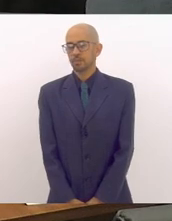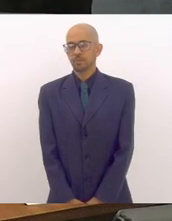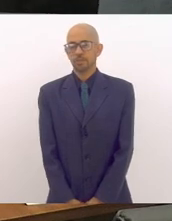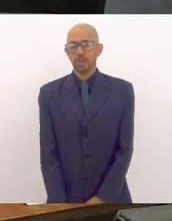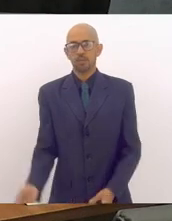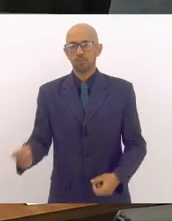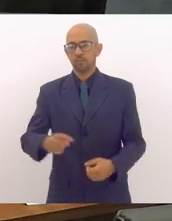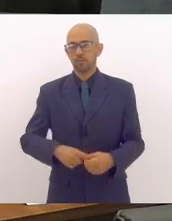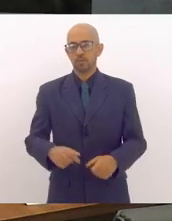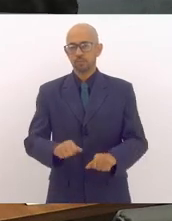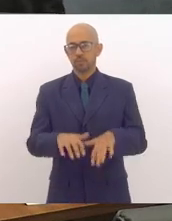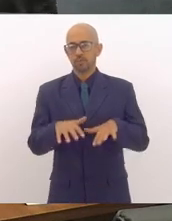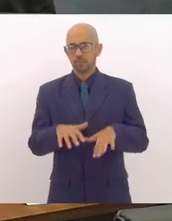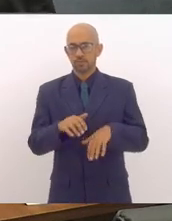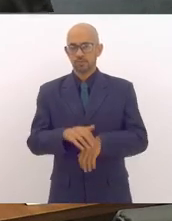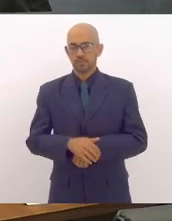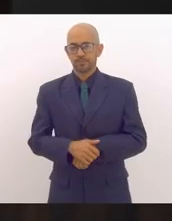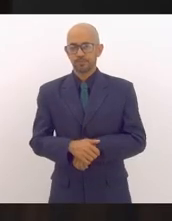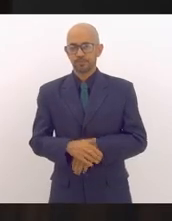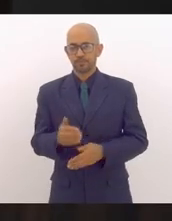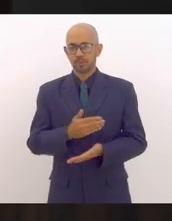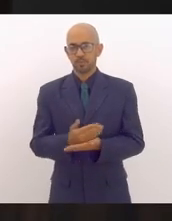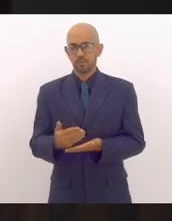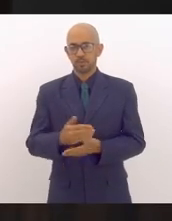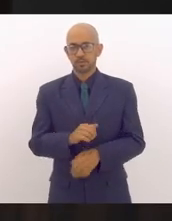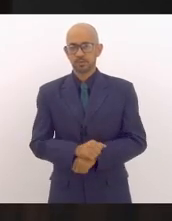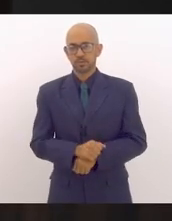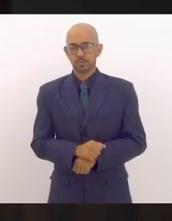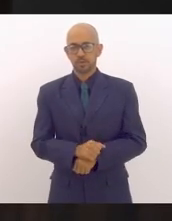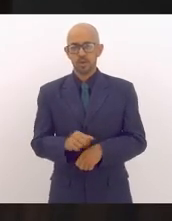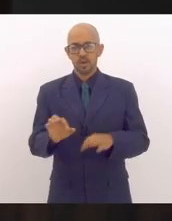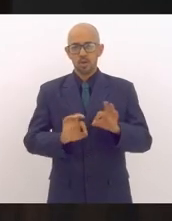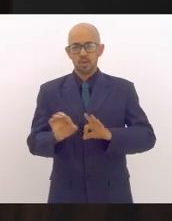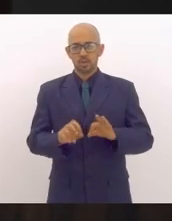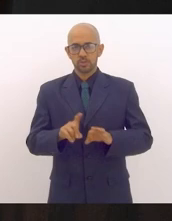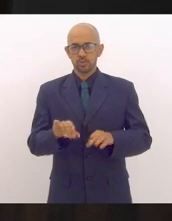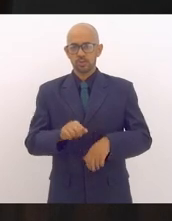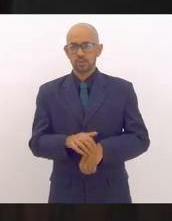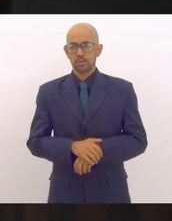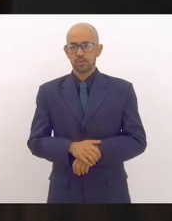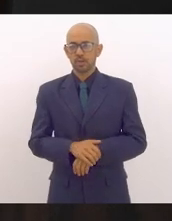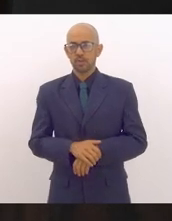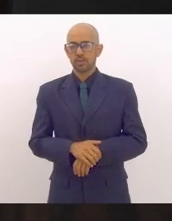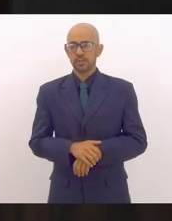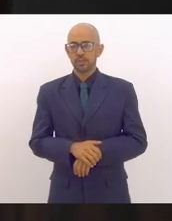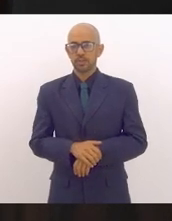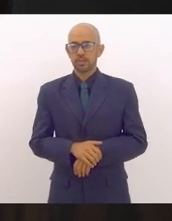Está reaberta a sessão. Passa-se a ordem do dia. Presidência,